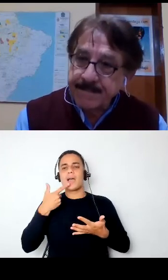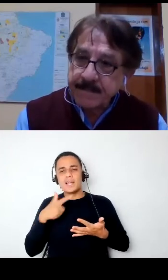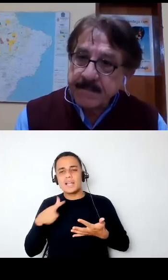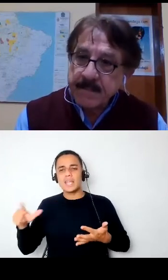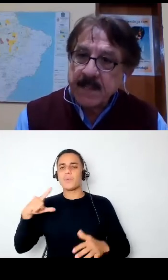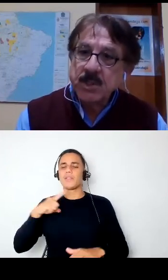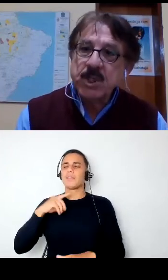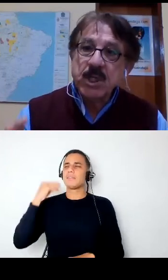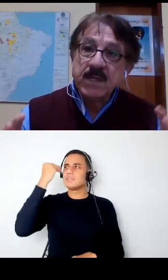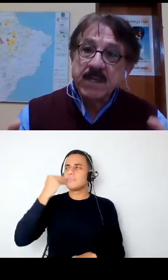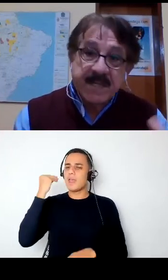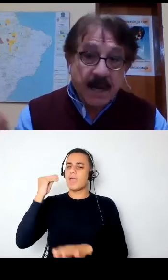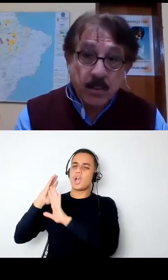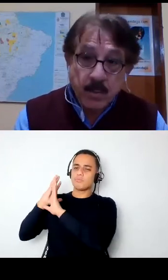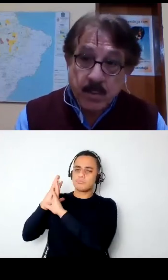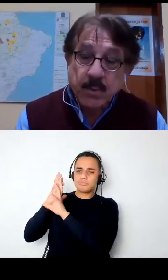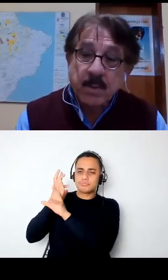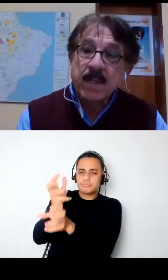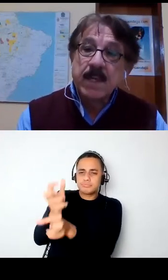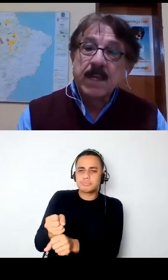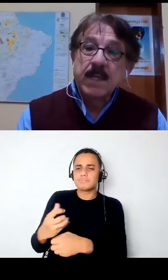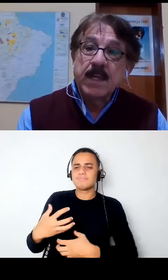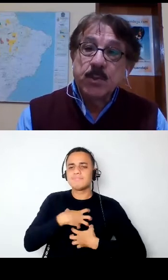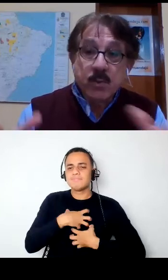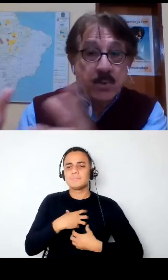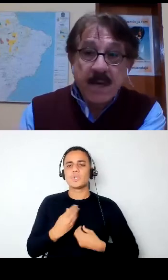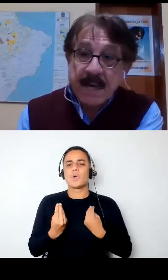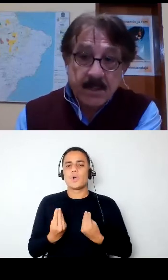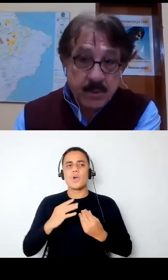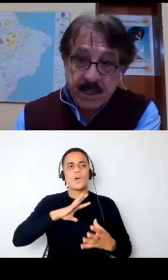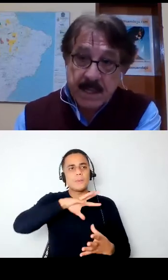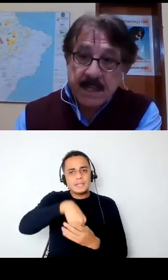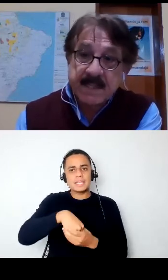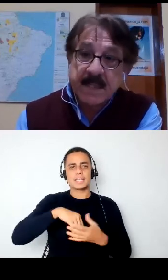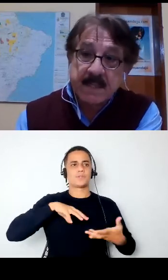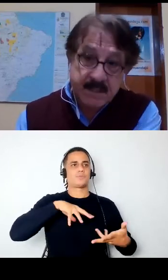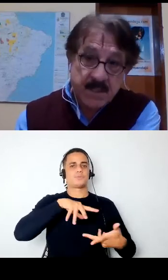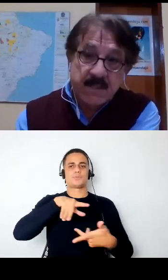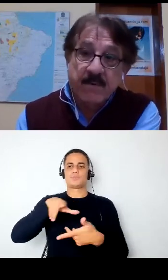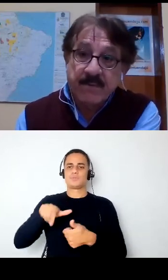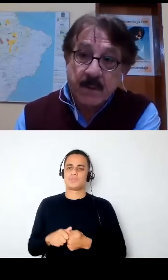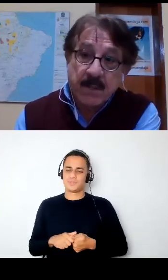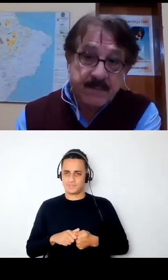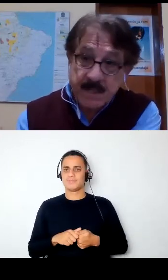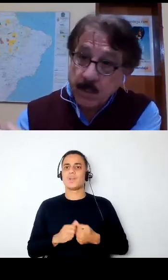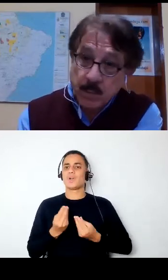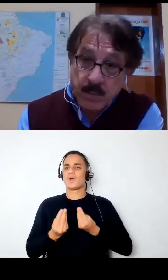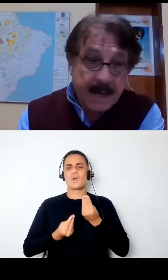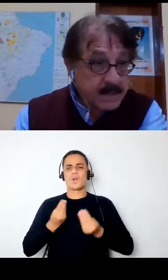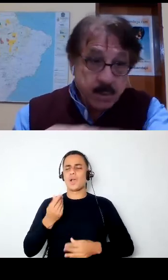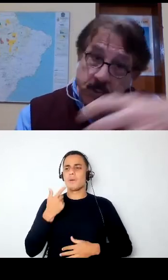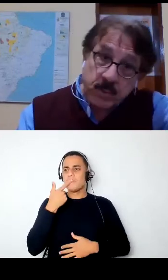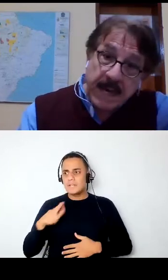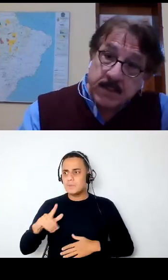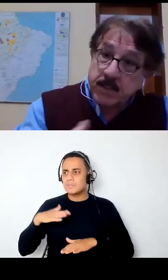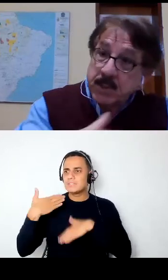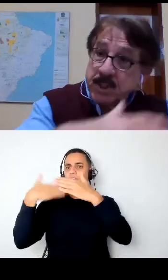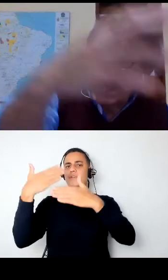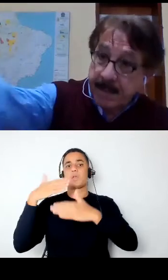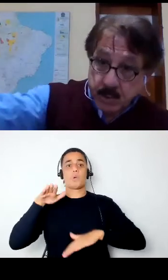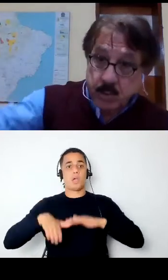dizem bom dia. Então, a gente achar que uma outra língua é simplesmente um conjunto de nomes de